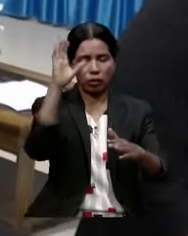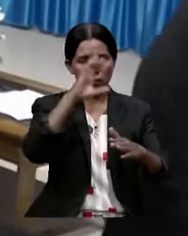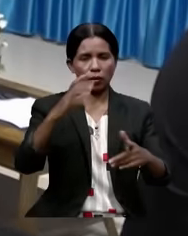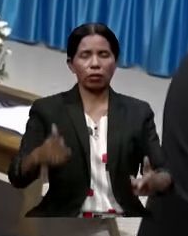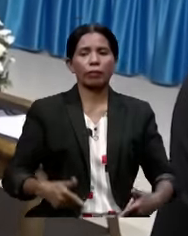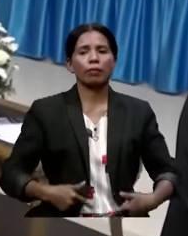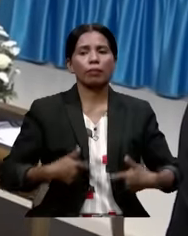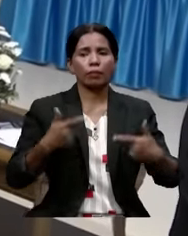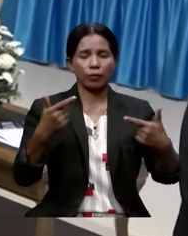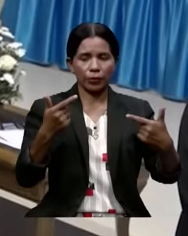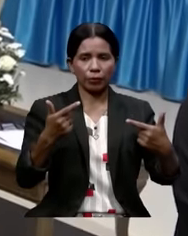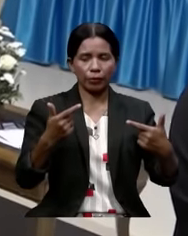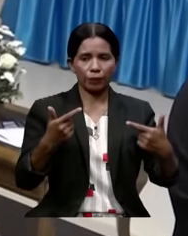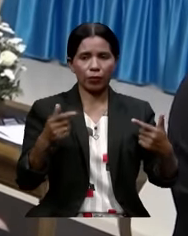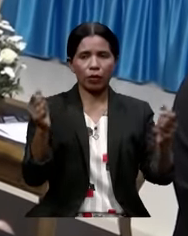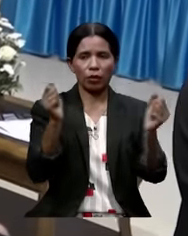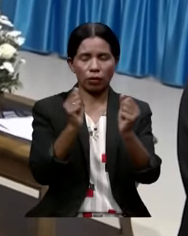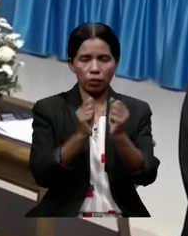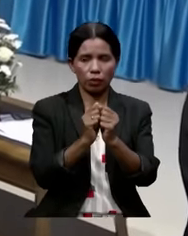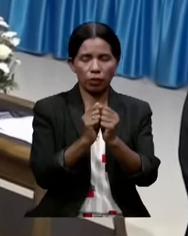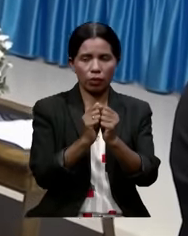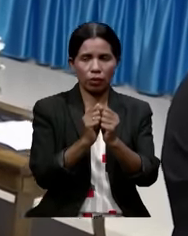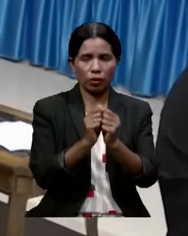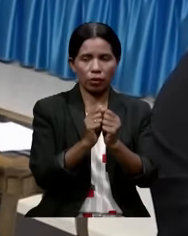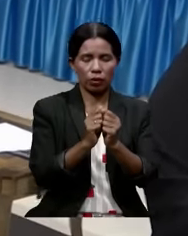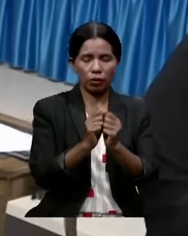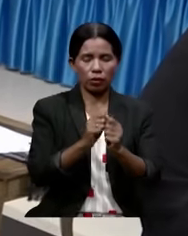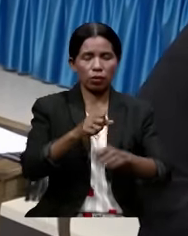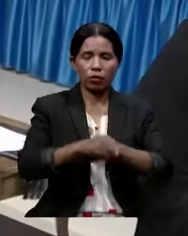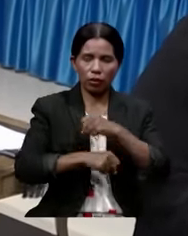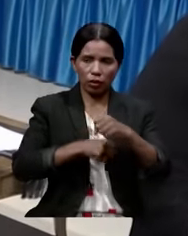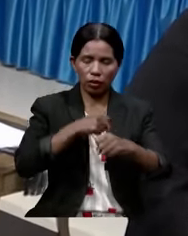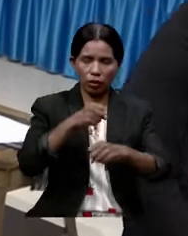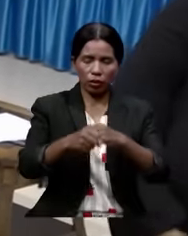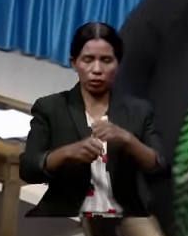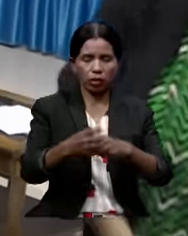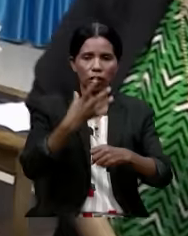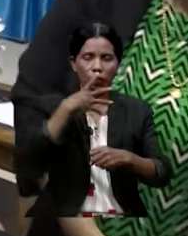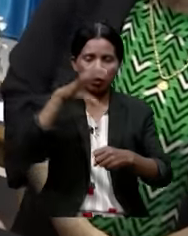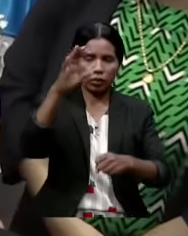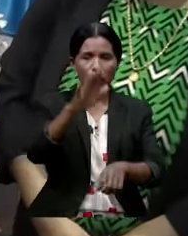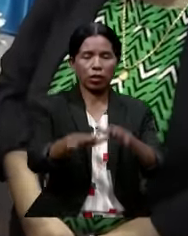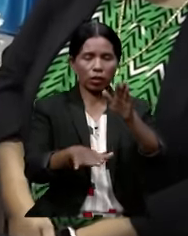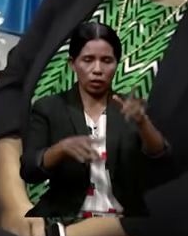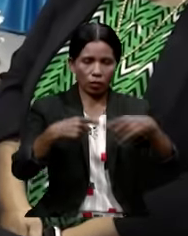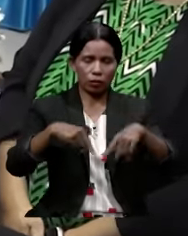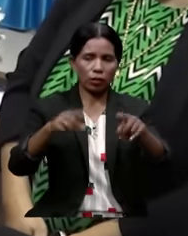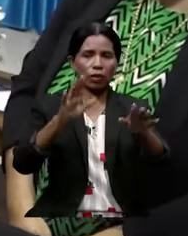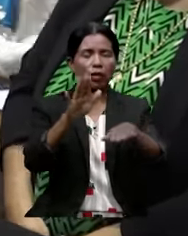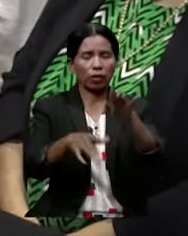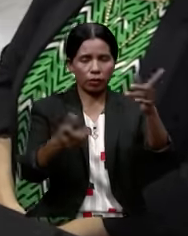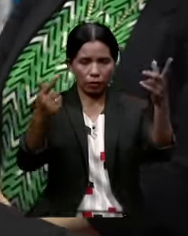moris, o sacrifici loro, si era loro mano, lava la mai.